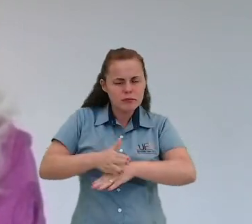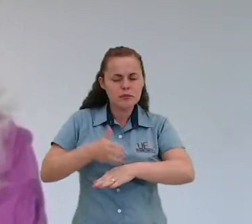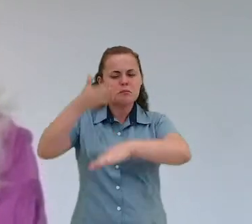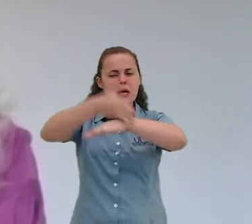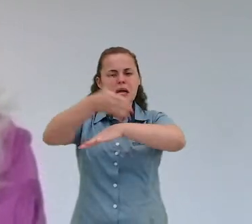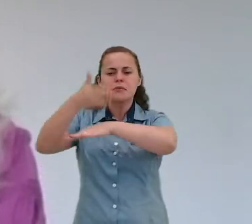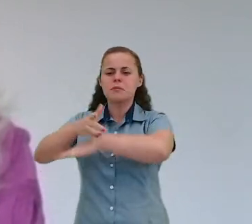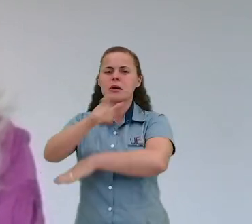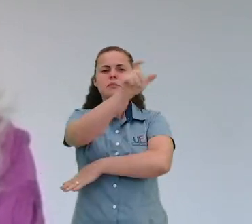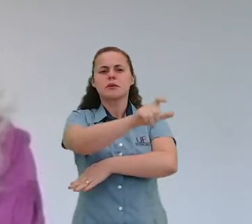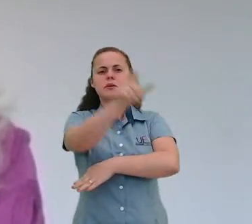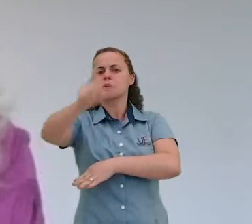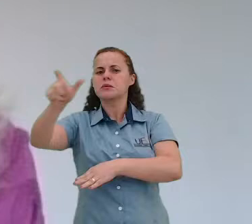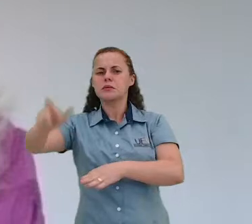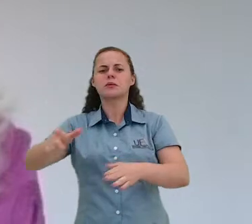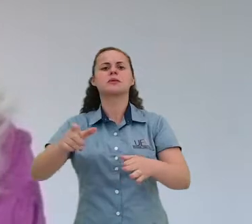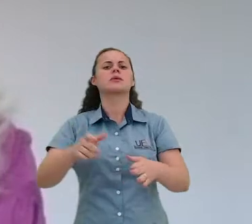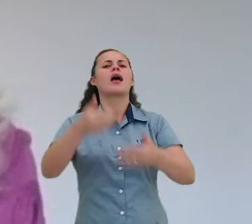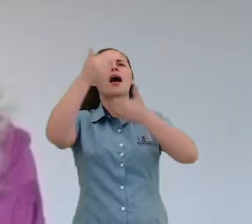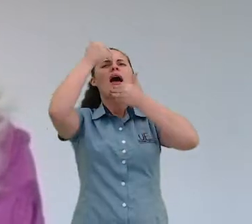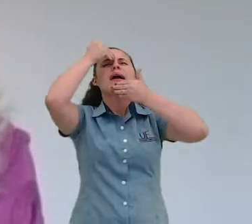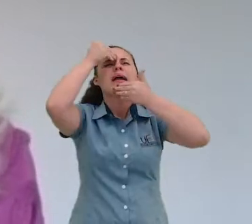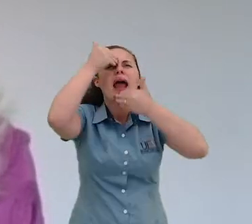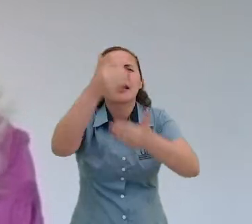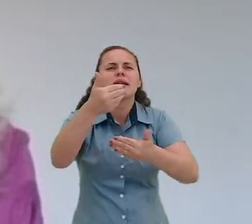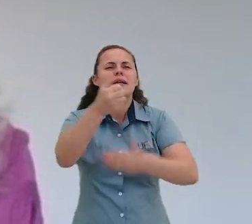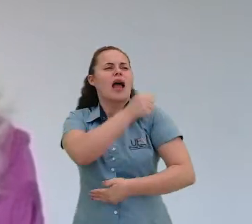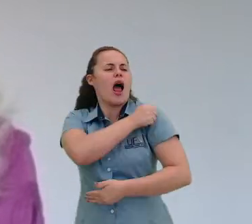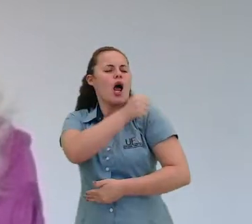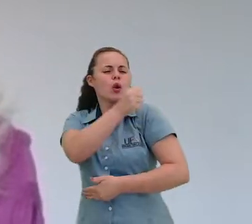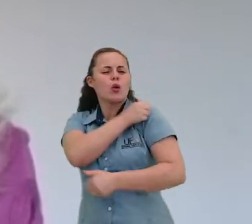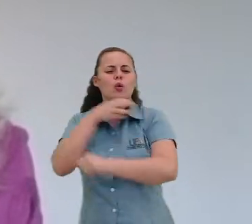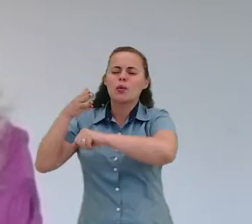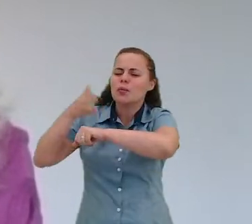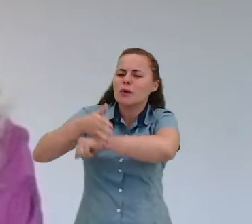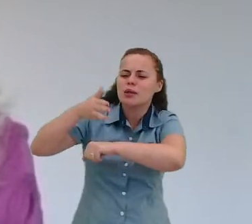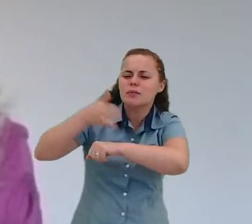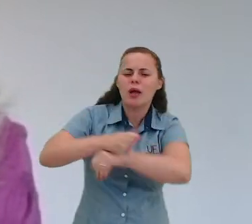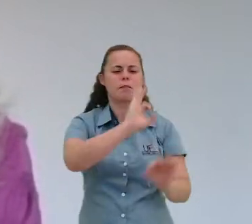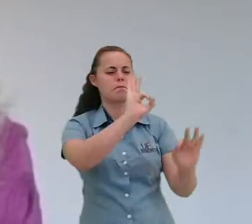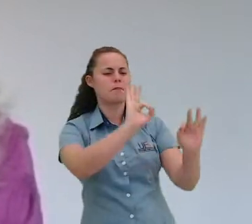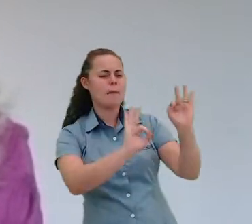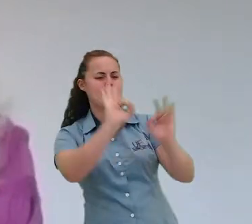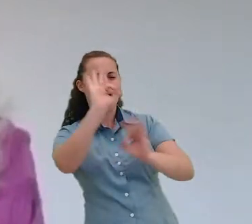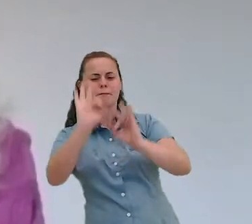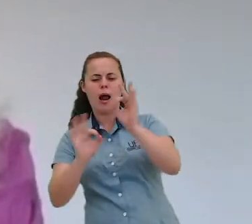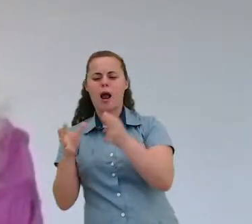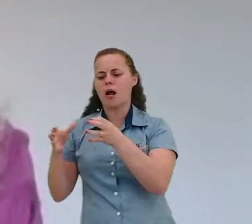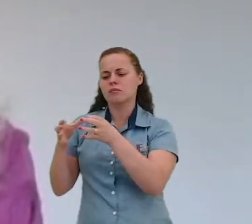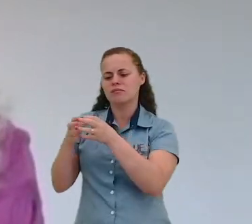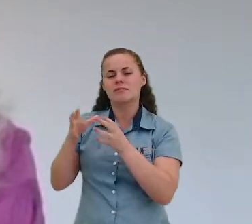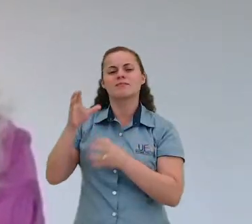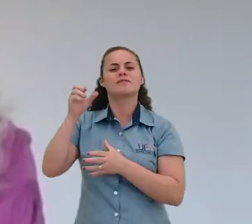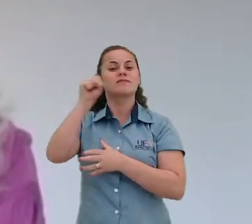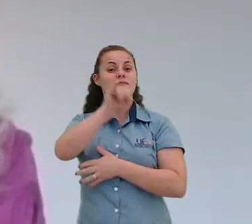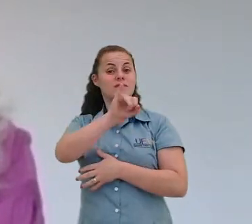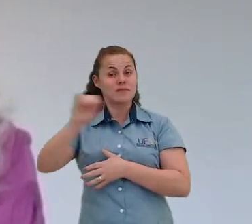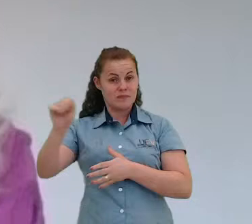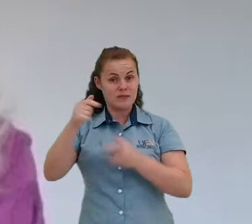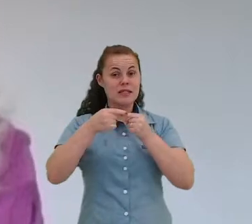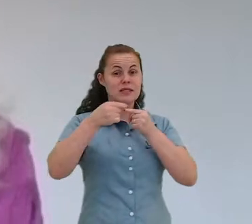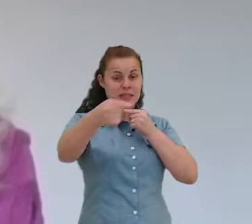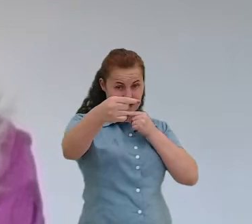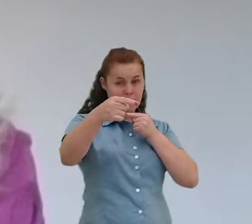participantes. Agradeço aos estudantes que participaram tanto na construção do evento quanto essa semana.